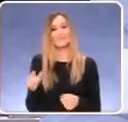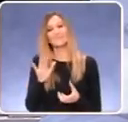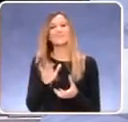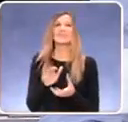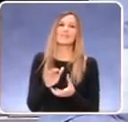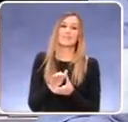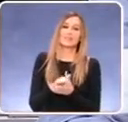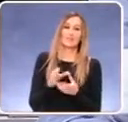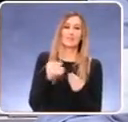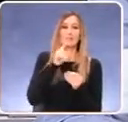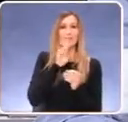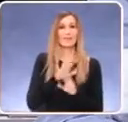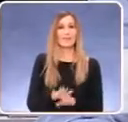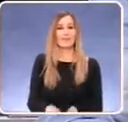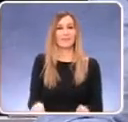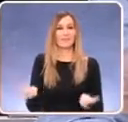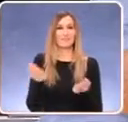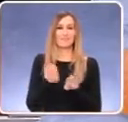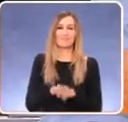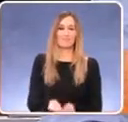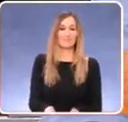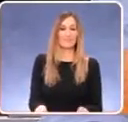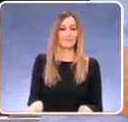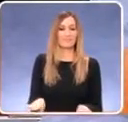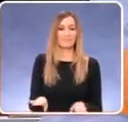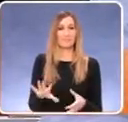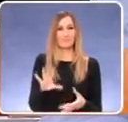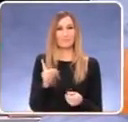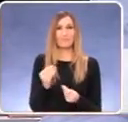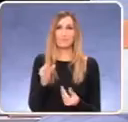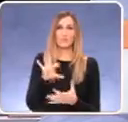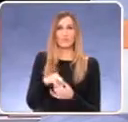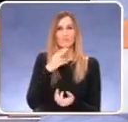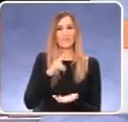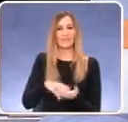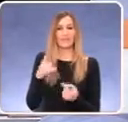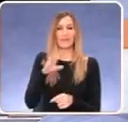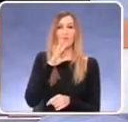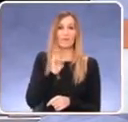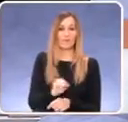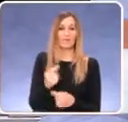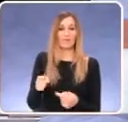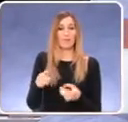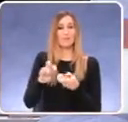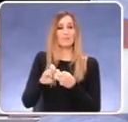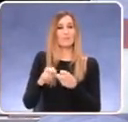muito, muito sereno, muito pacífico, muito realista. Tem um filho com um